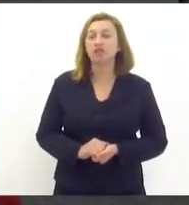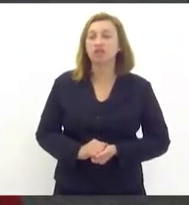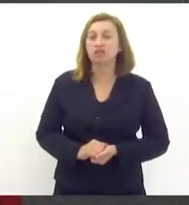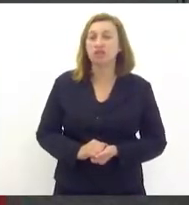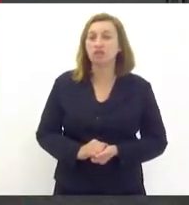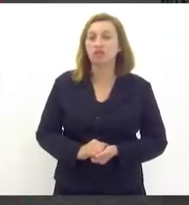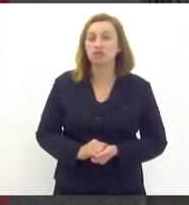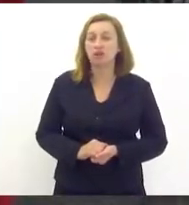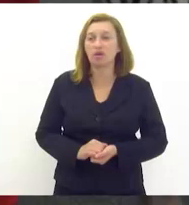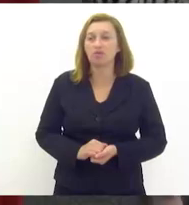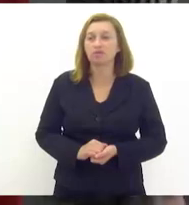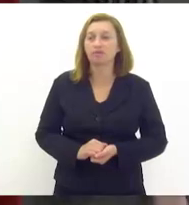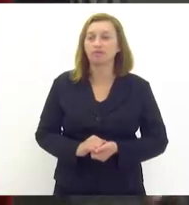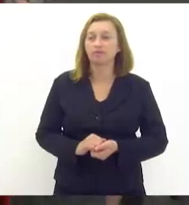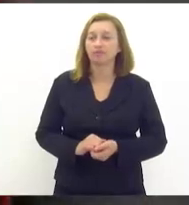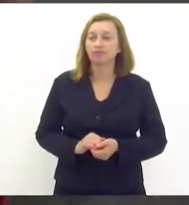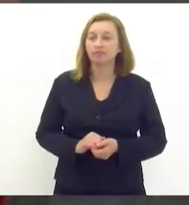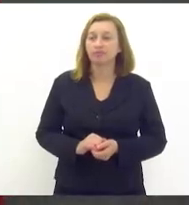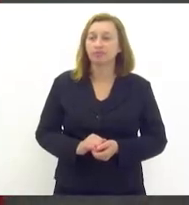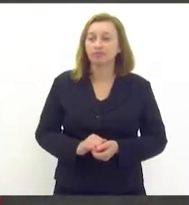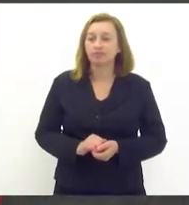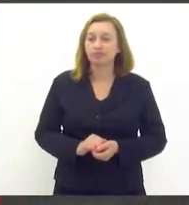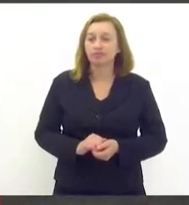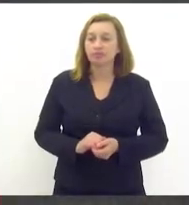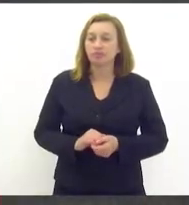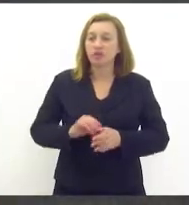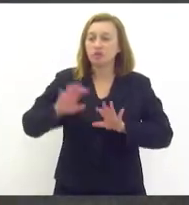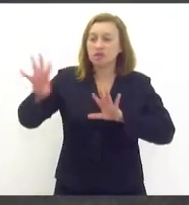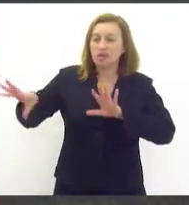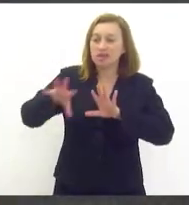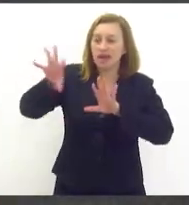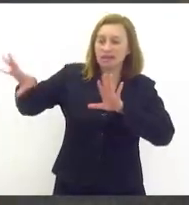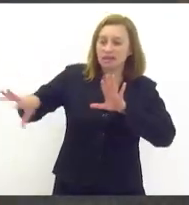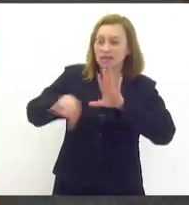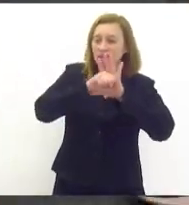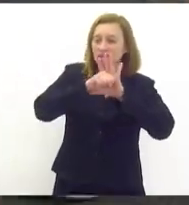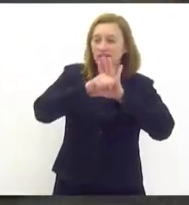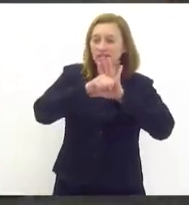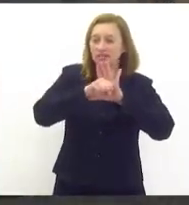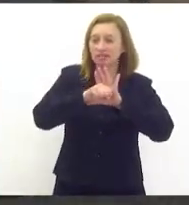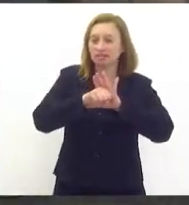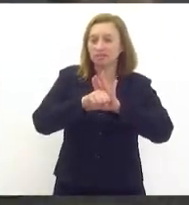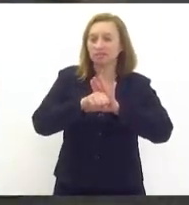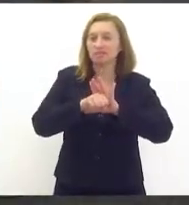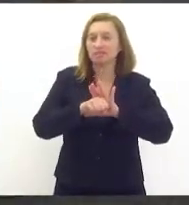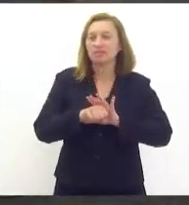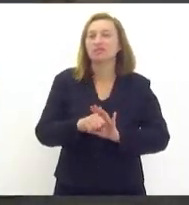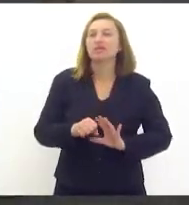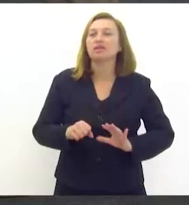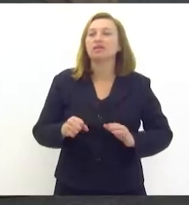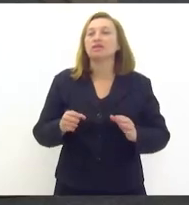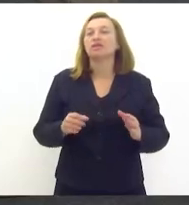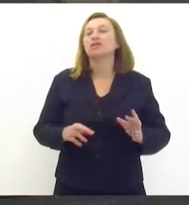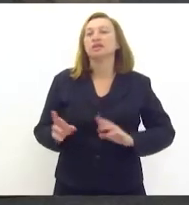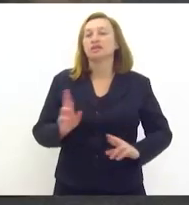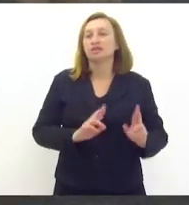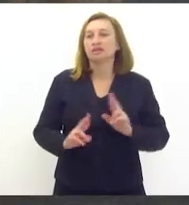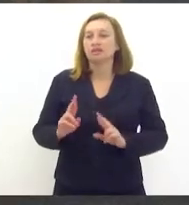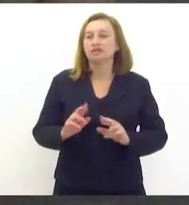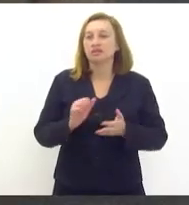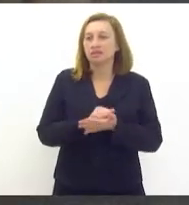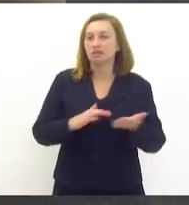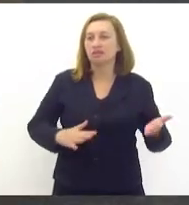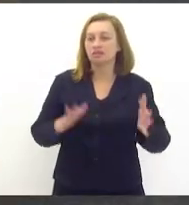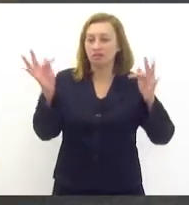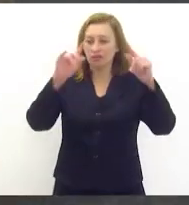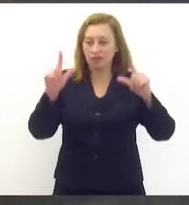a geração de empregos que isso acarreta e todo uma cadeia de valor associada a essa atividade então fico